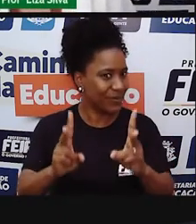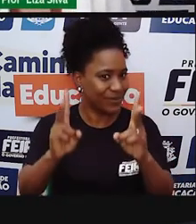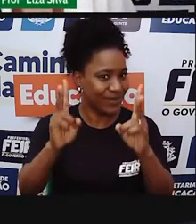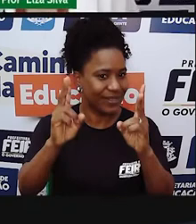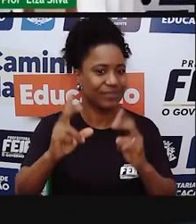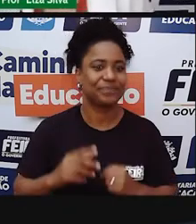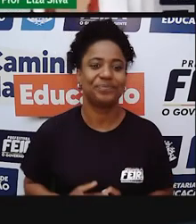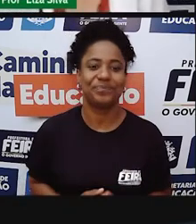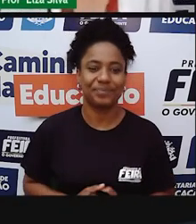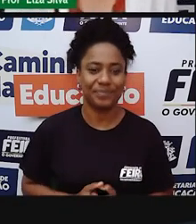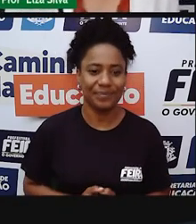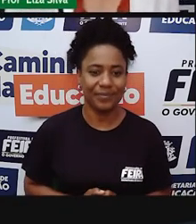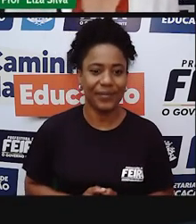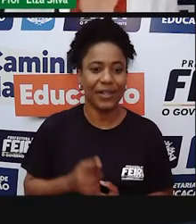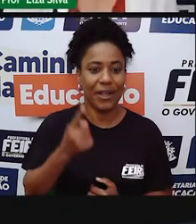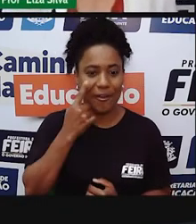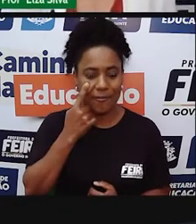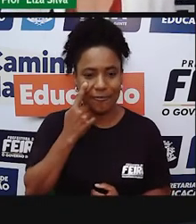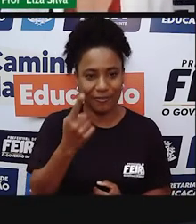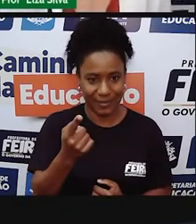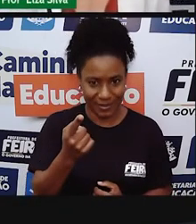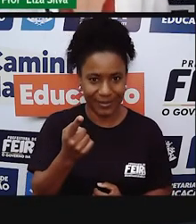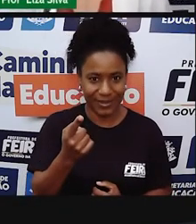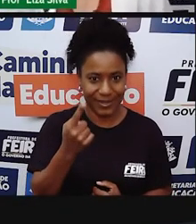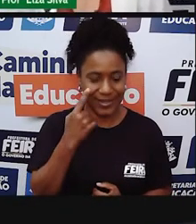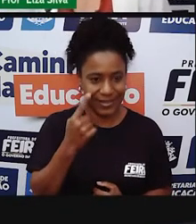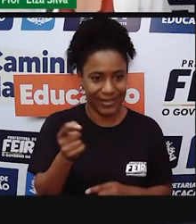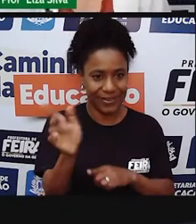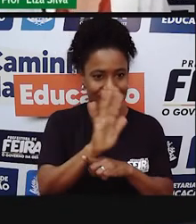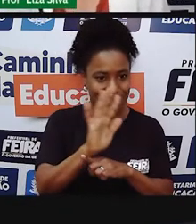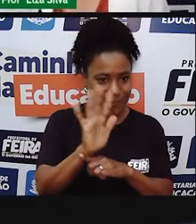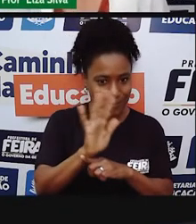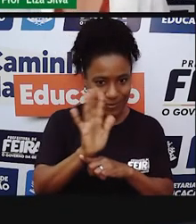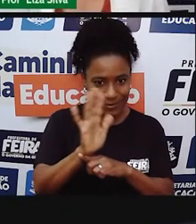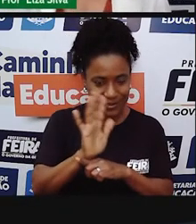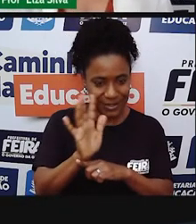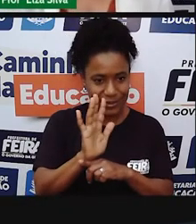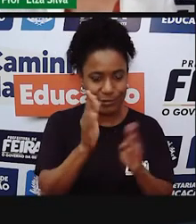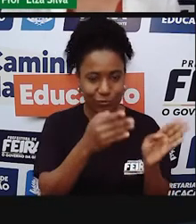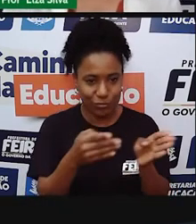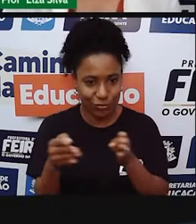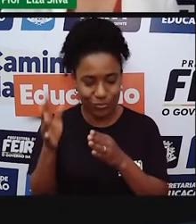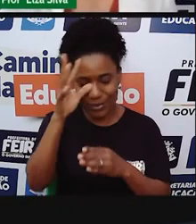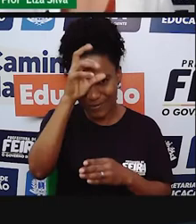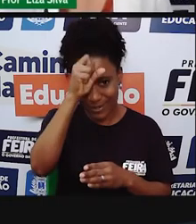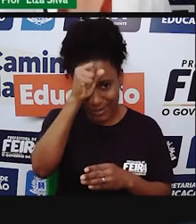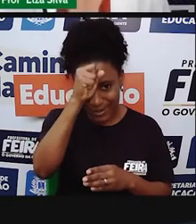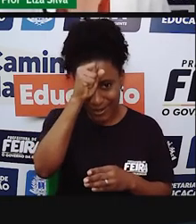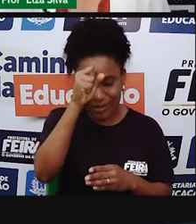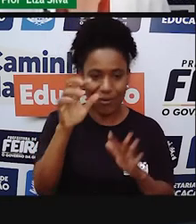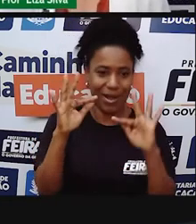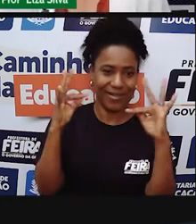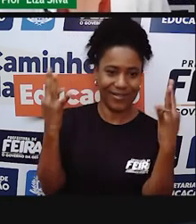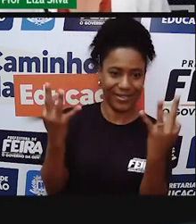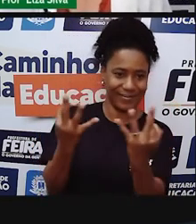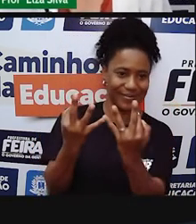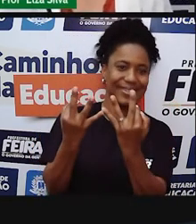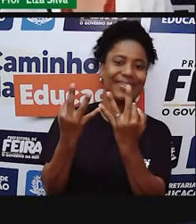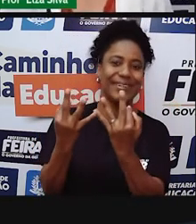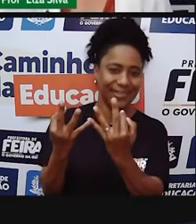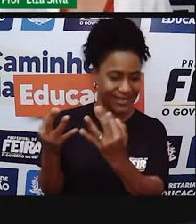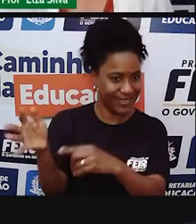Então, a partir desse vídeo, a partir da família Simpsons, vocês puderam,